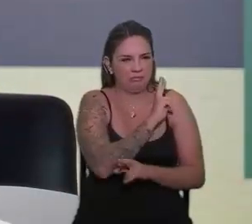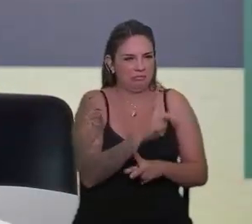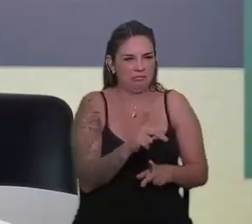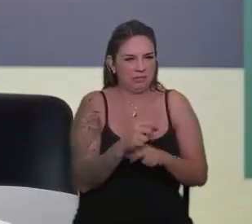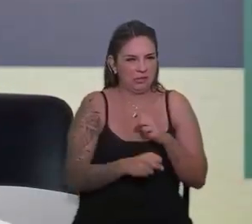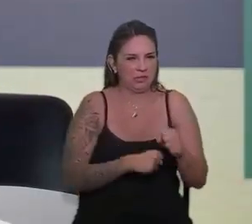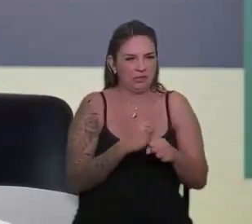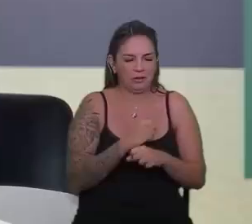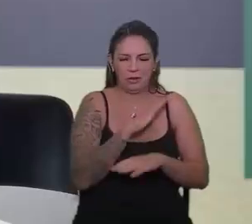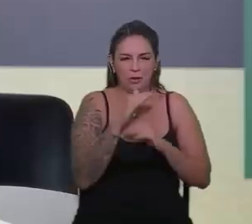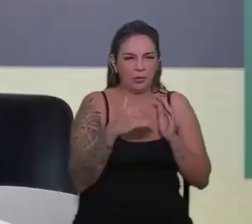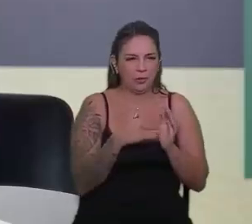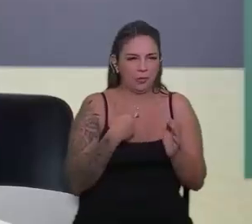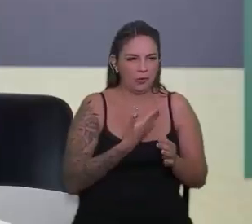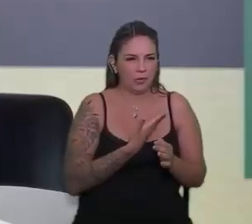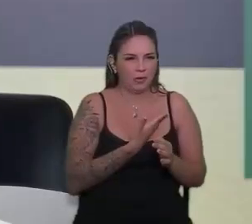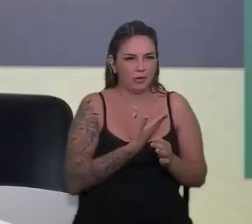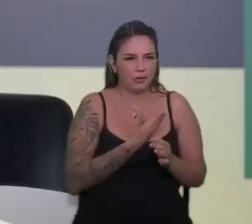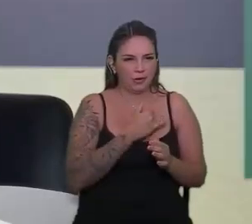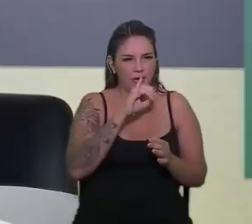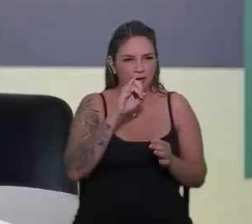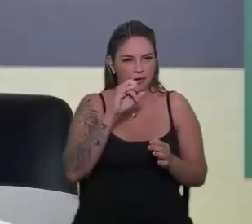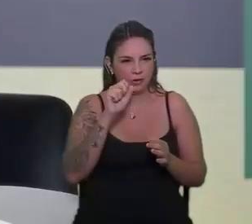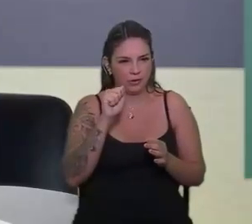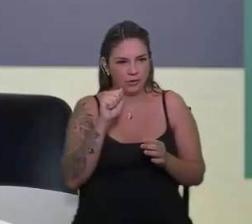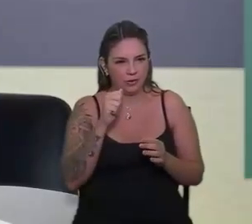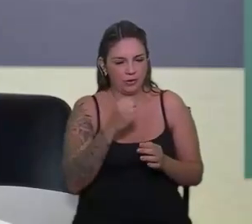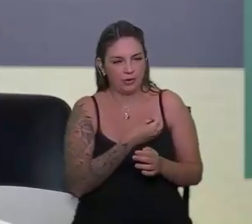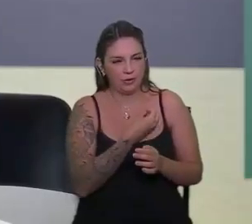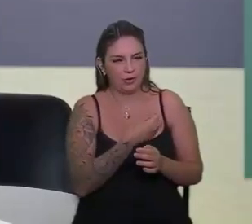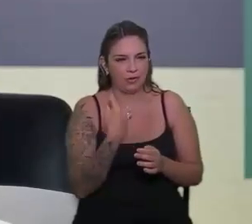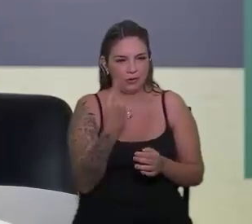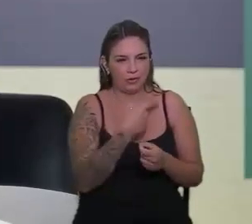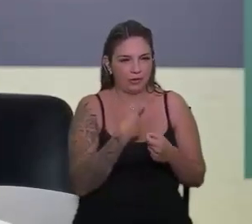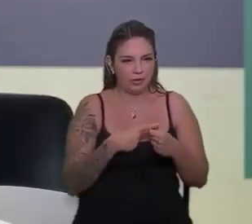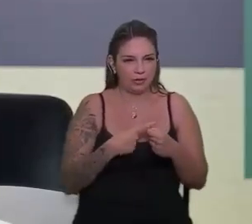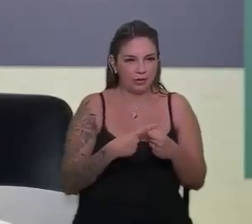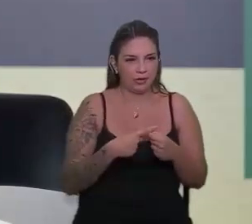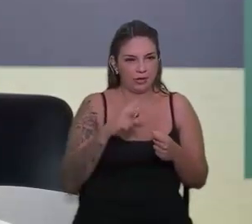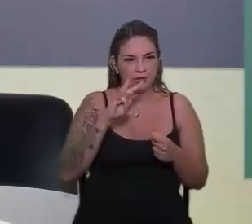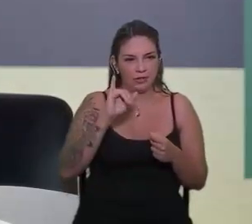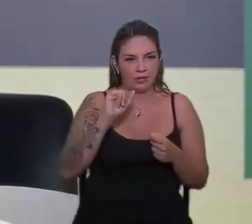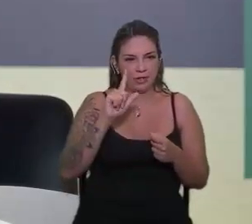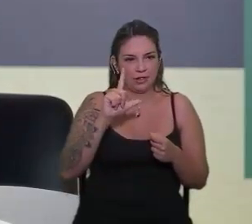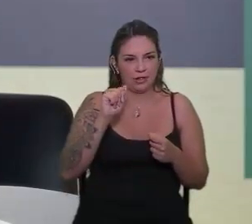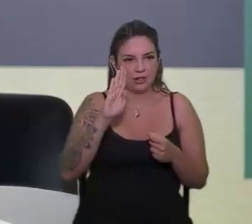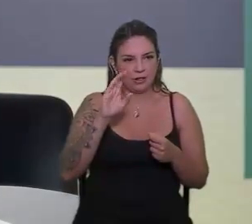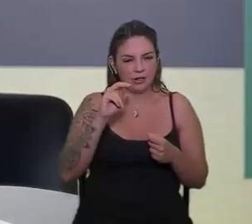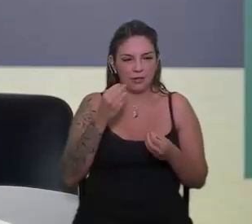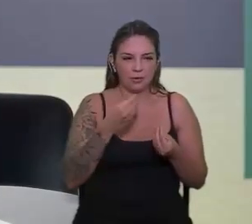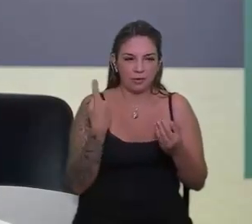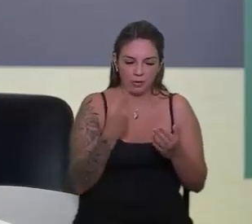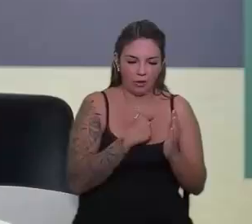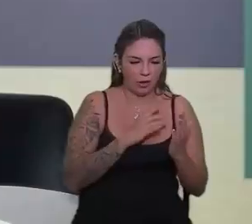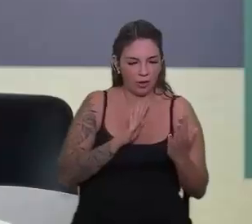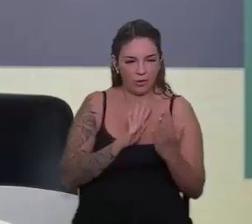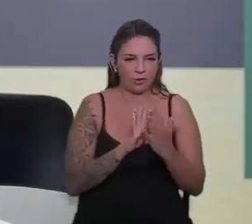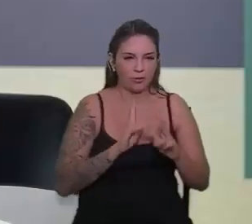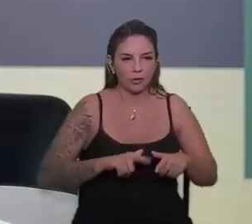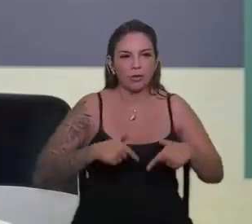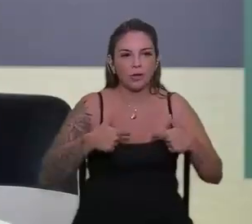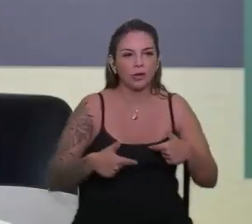esquisitíssimo. Tudo que eu e meus amigos, Joia, Kleinin, vivemos nessa cidade de Vila Bonita e como enfrentamos